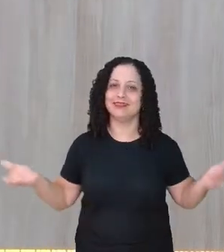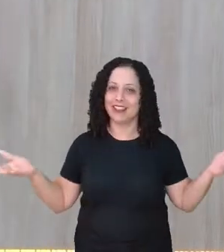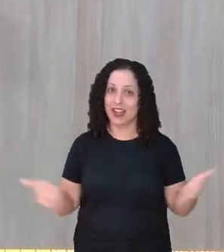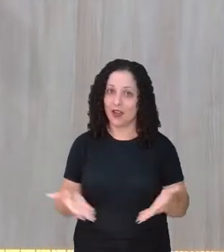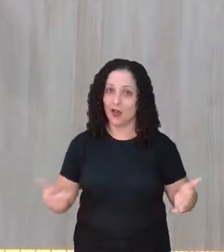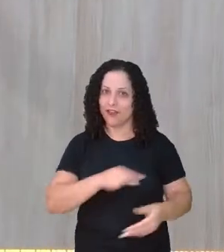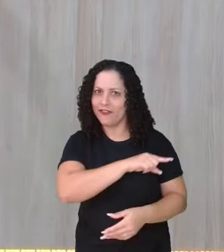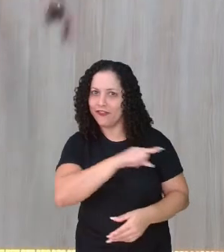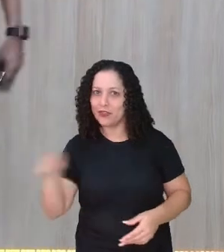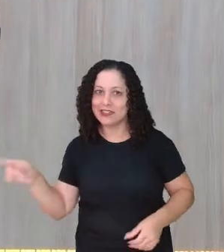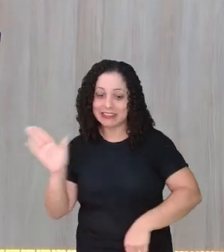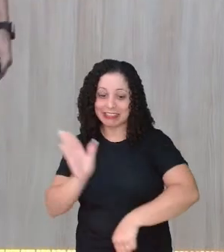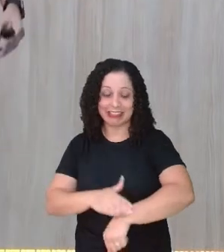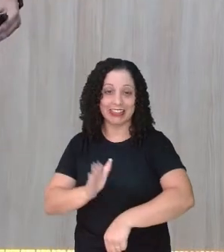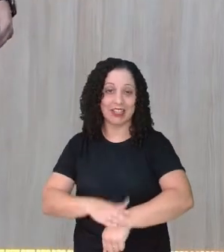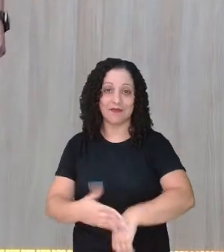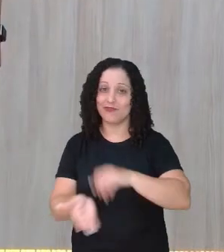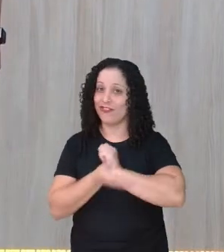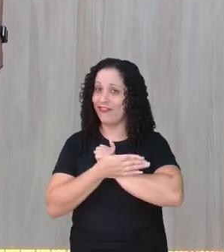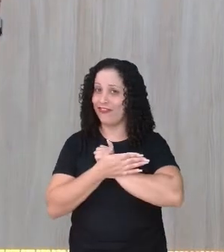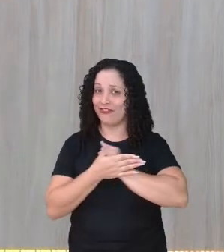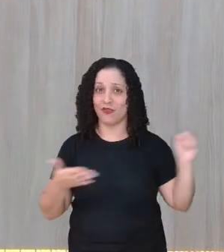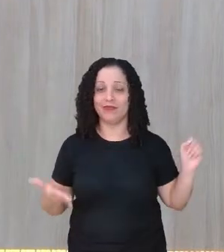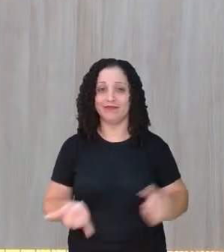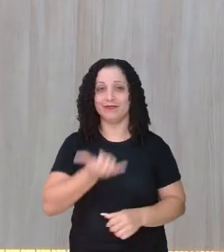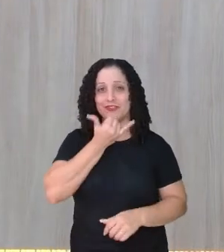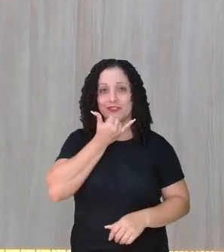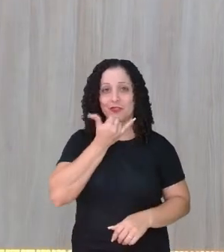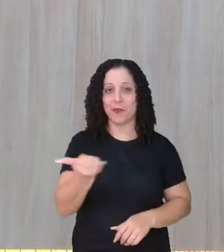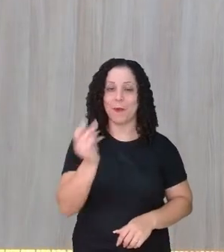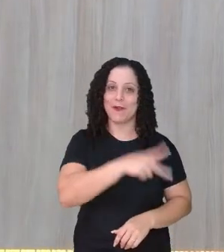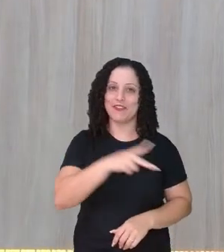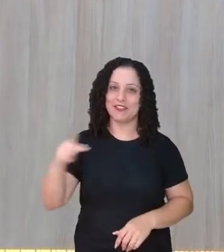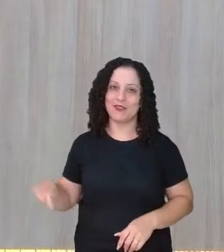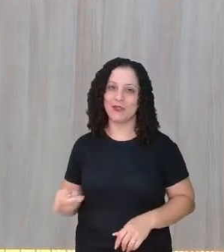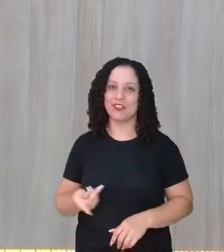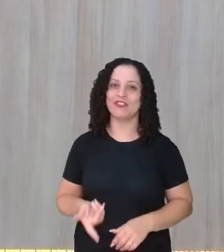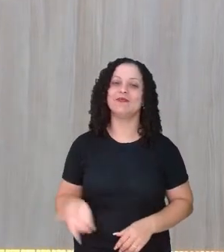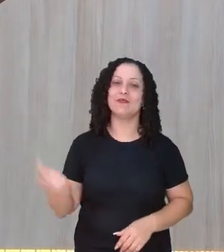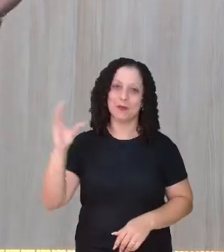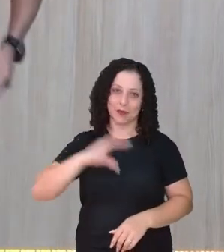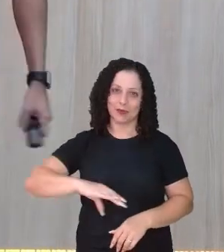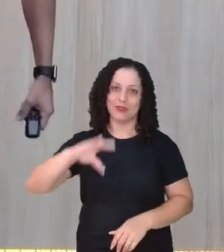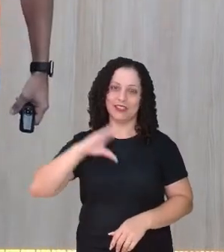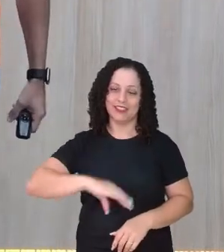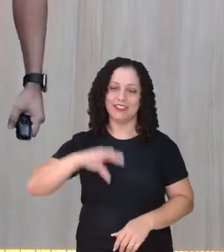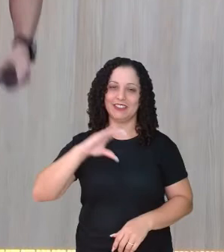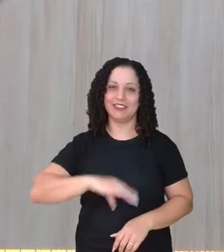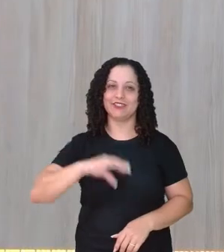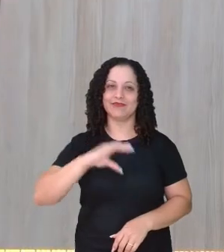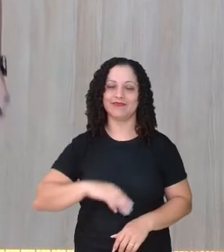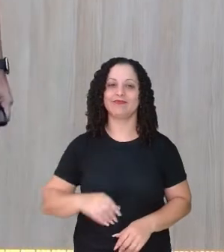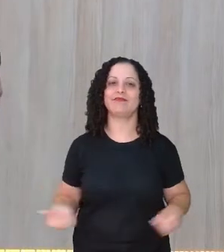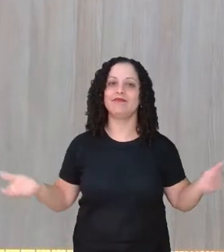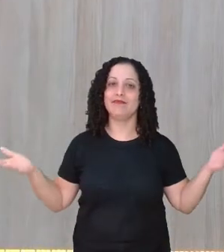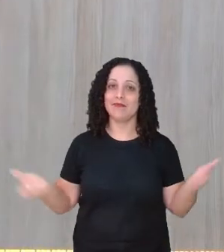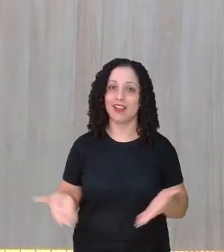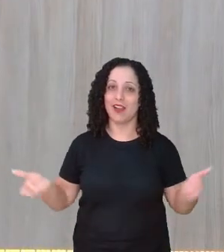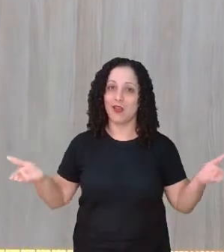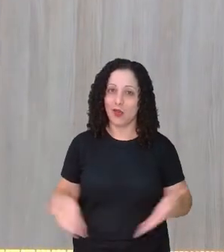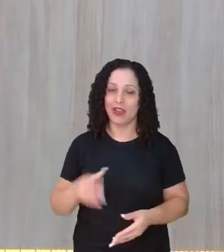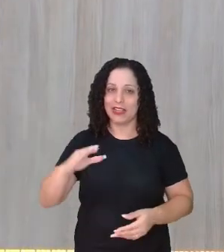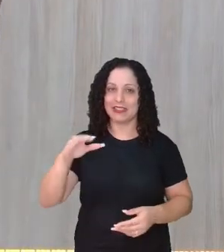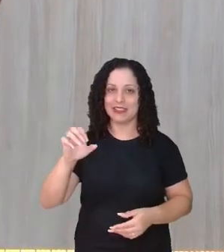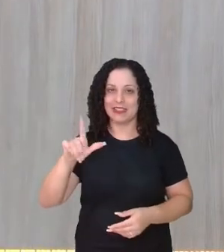Pessoal, estouramos o tempo. Peço desculpa às professoras aí de língua portuguesa, certo? Vou passar a palavrinha